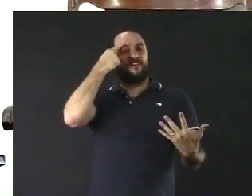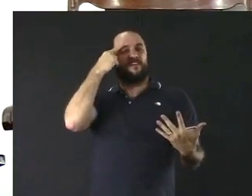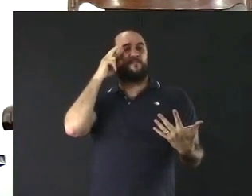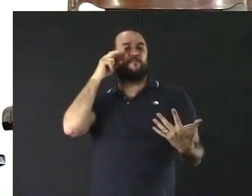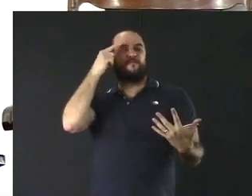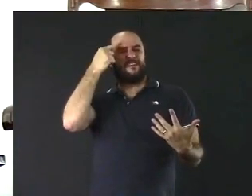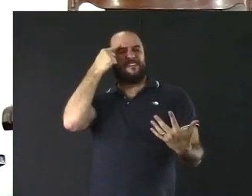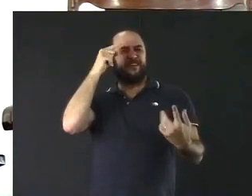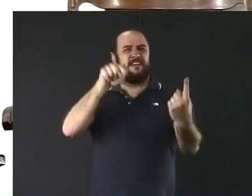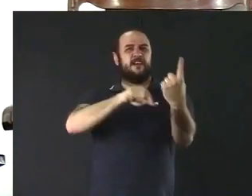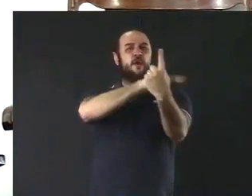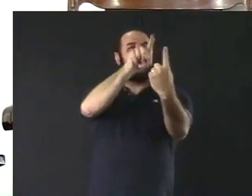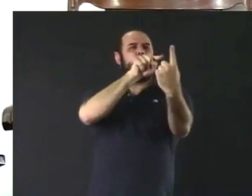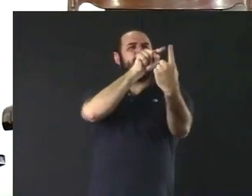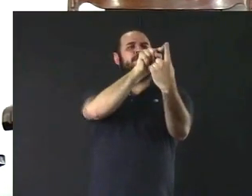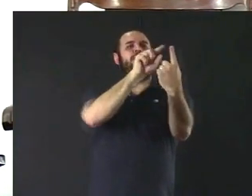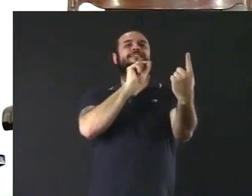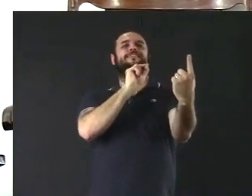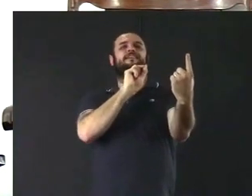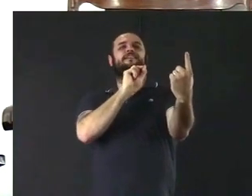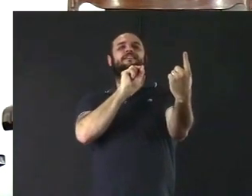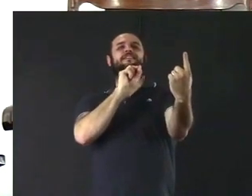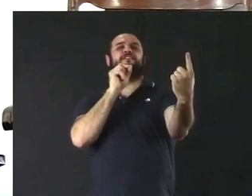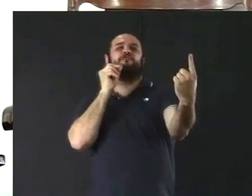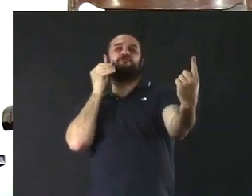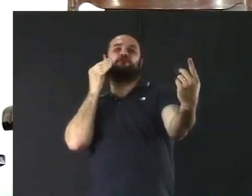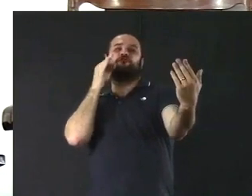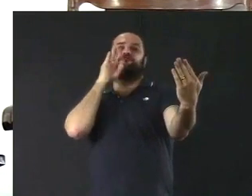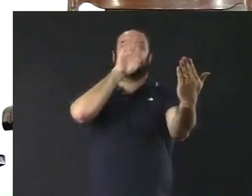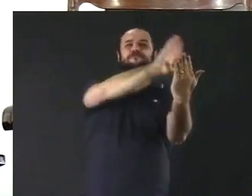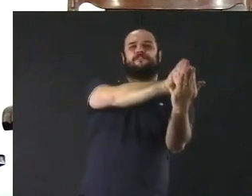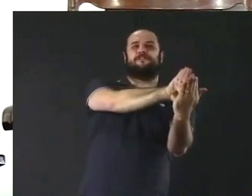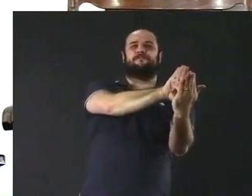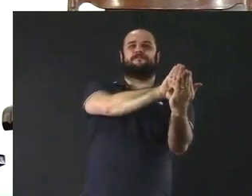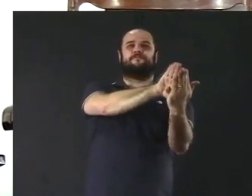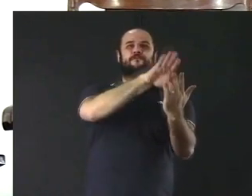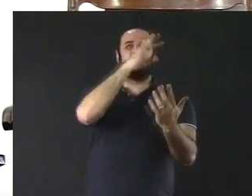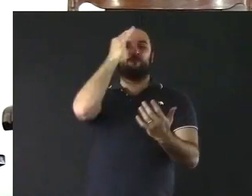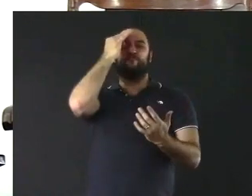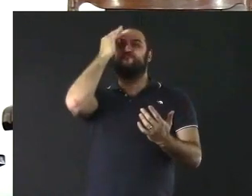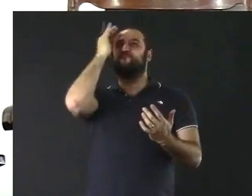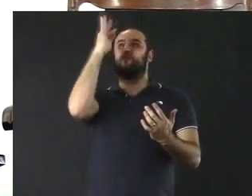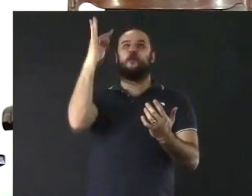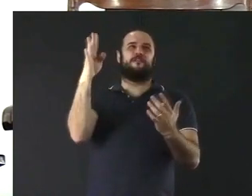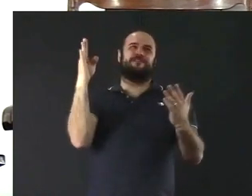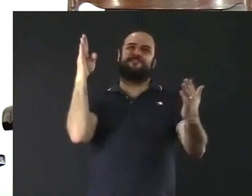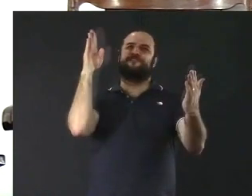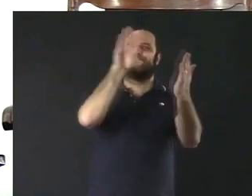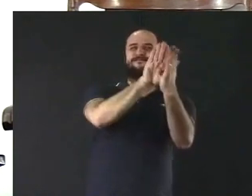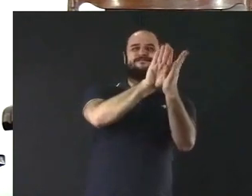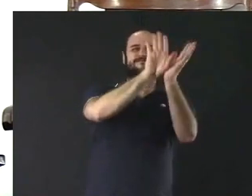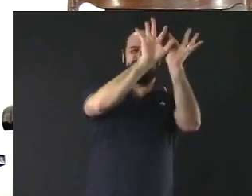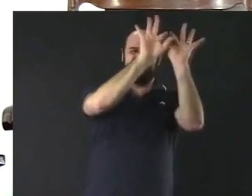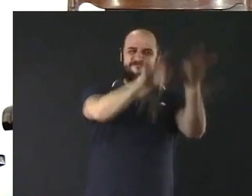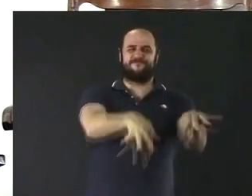único: completar esse grande sonho de percorrer essa maratona e